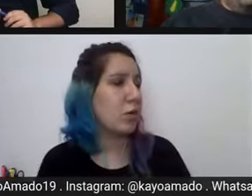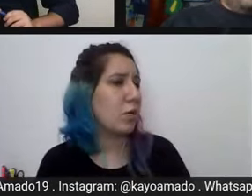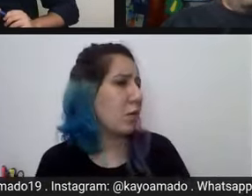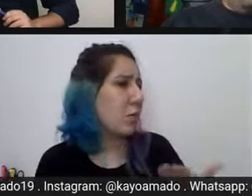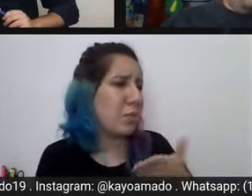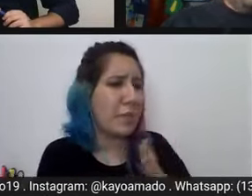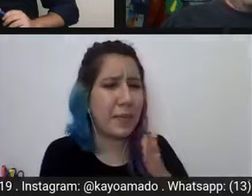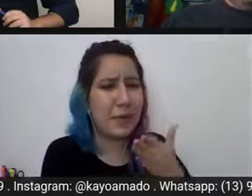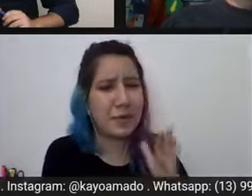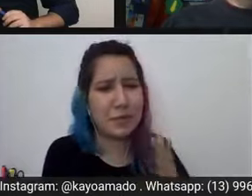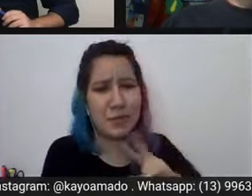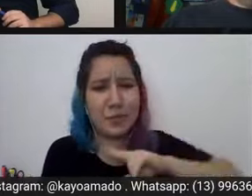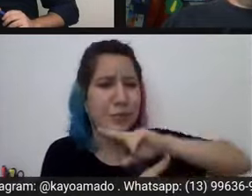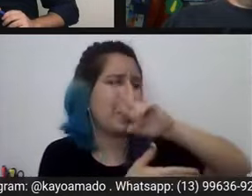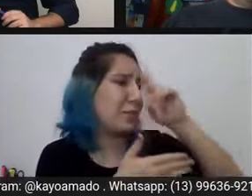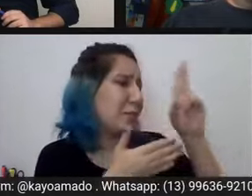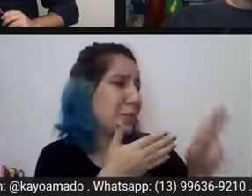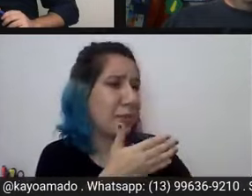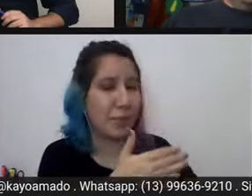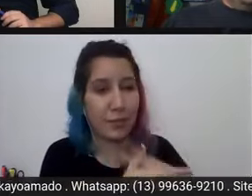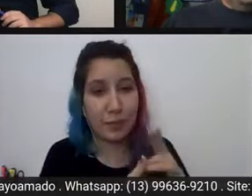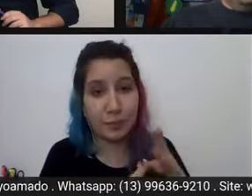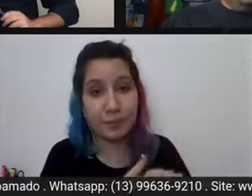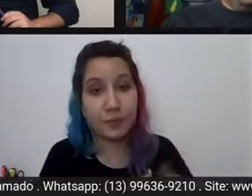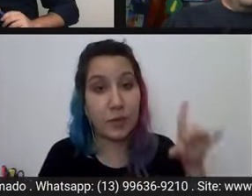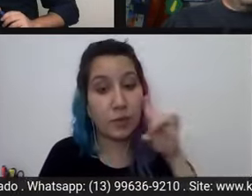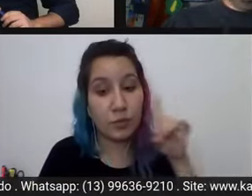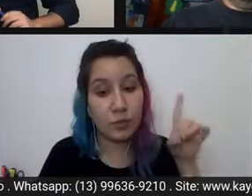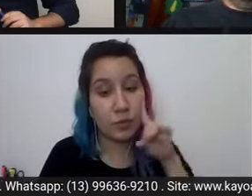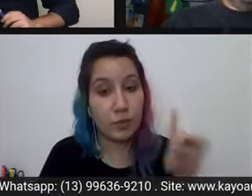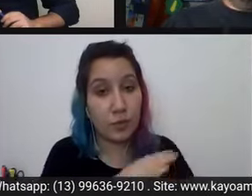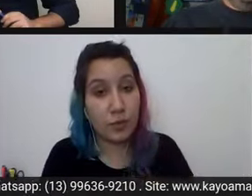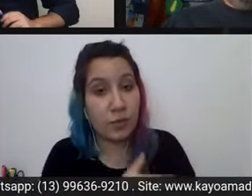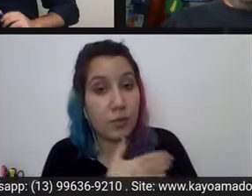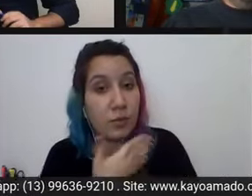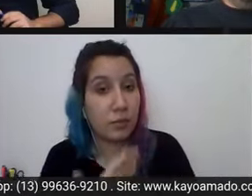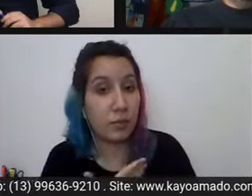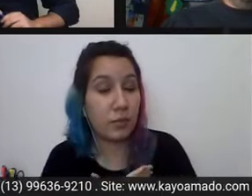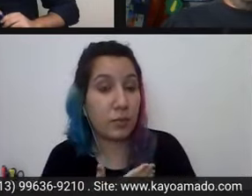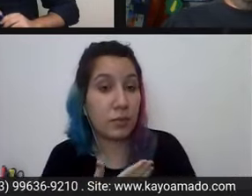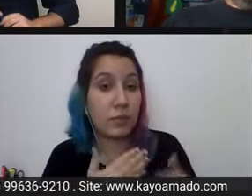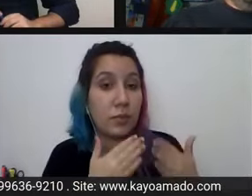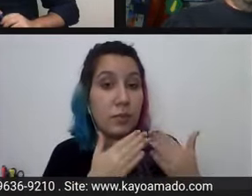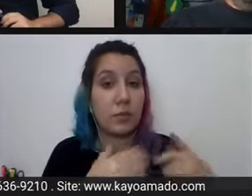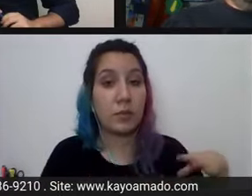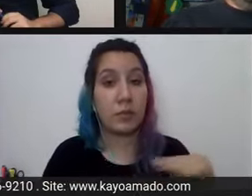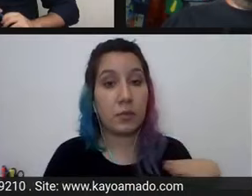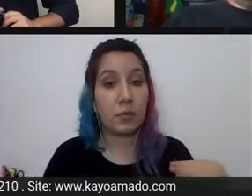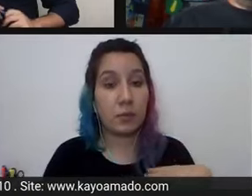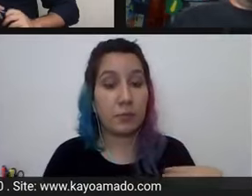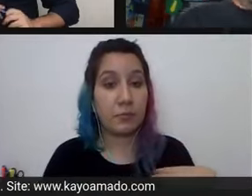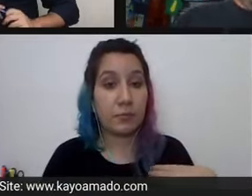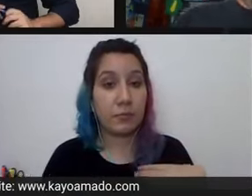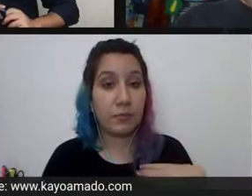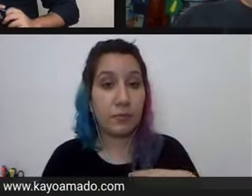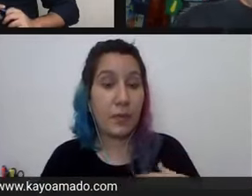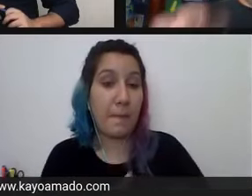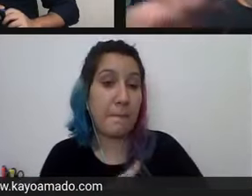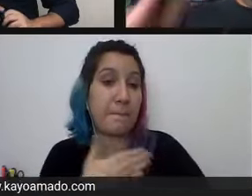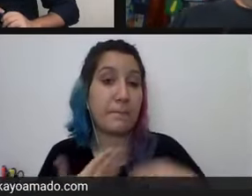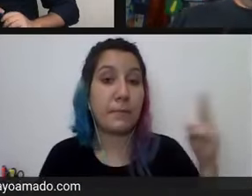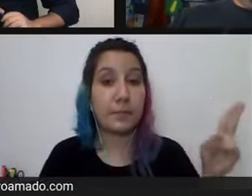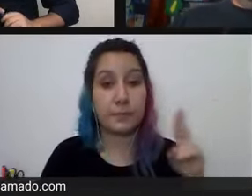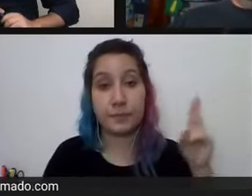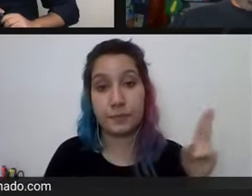tipo de plataforma. Mas ele esteja, quanto mais dias essas pessoas ficarem na cidade, mais elas vão consumir. Então, a gente tem que começar a trabalhar